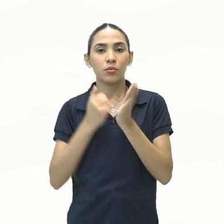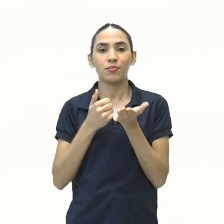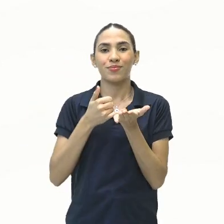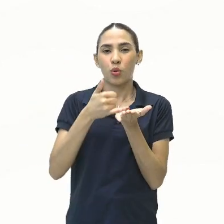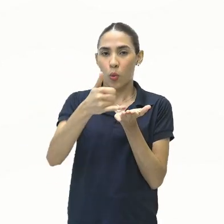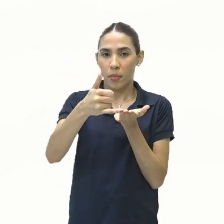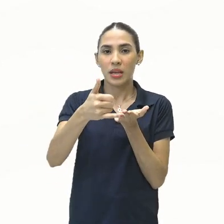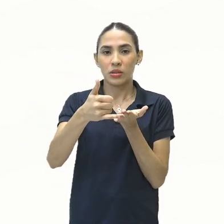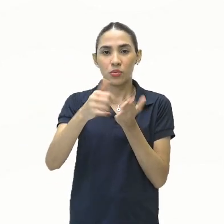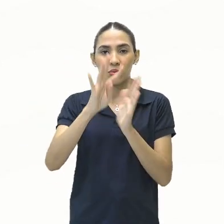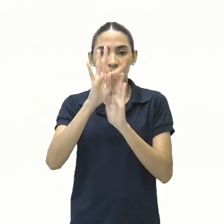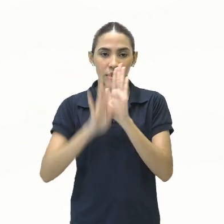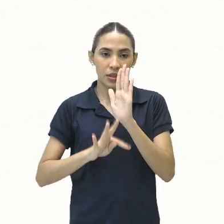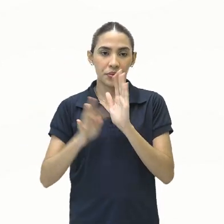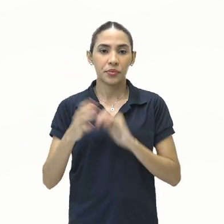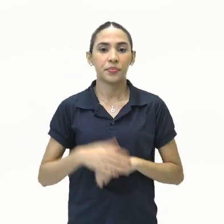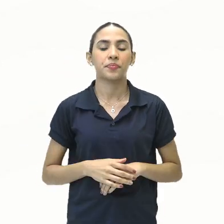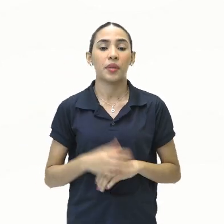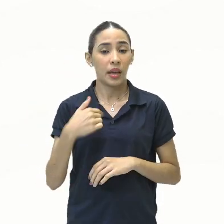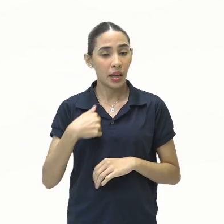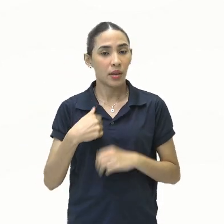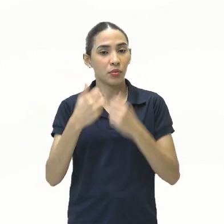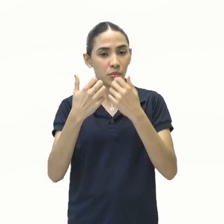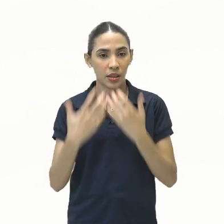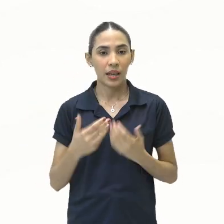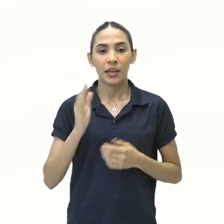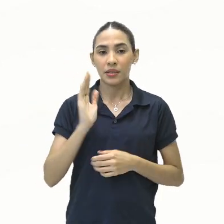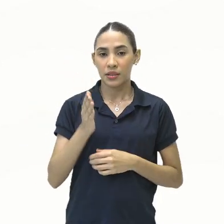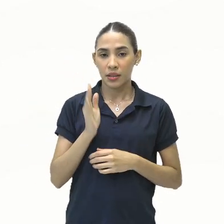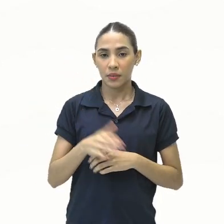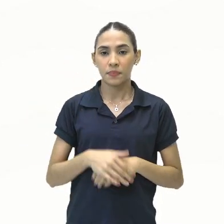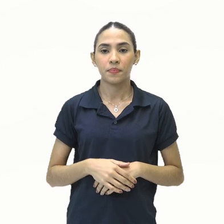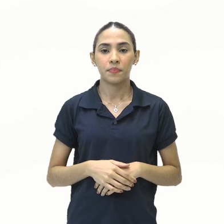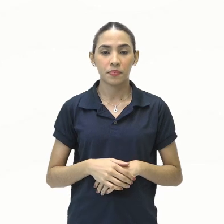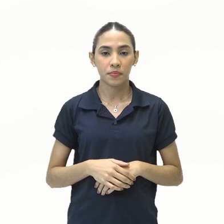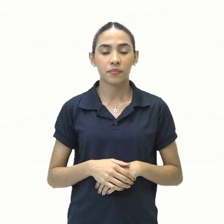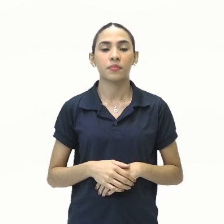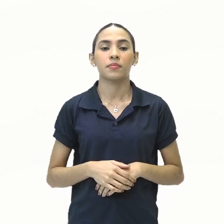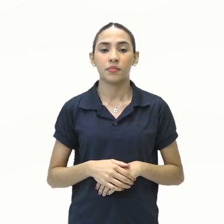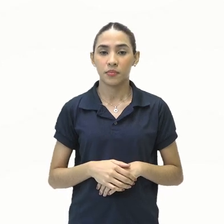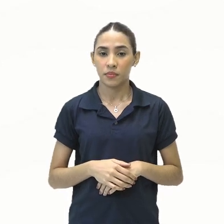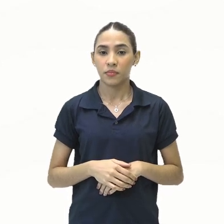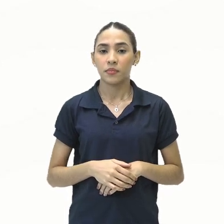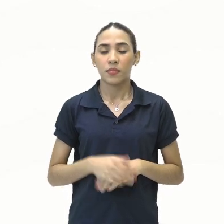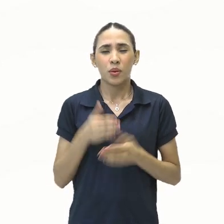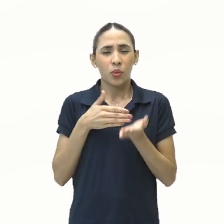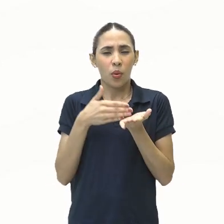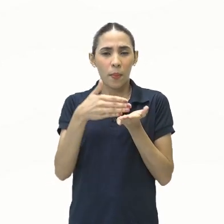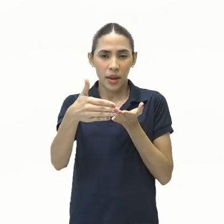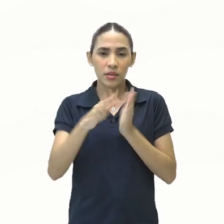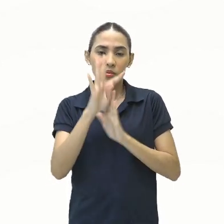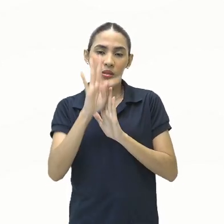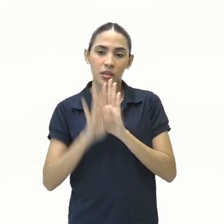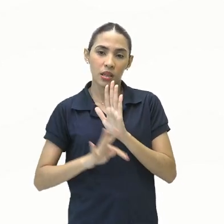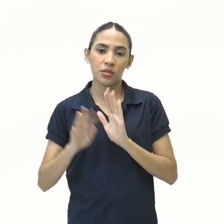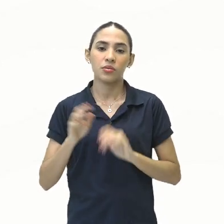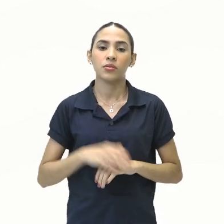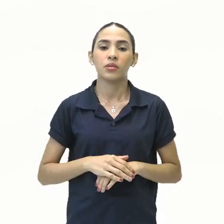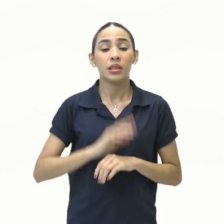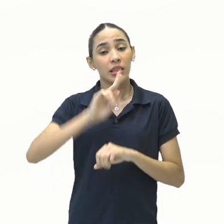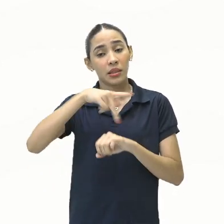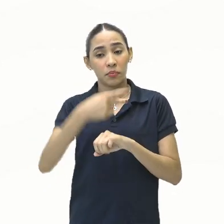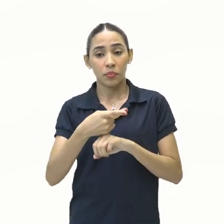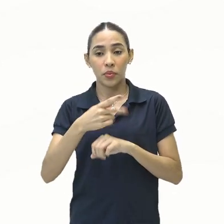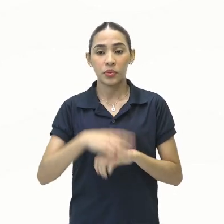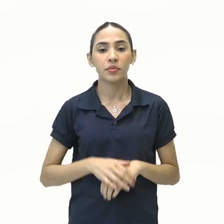na introdução do texto, que eu acabei de falar para vocês, né? Ela vem ali na introdução do texto, em